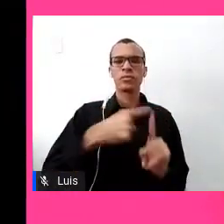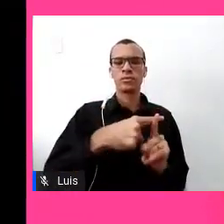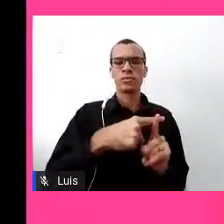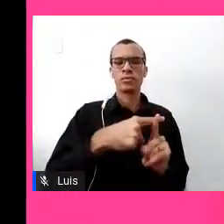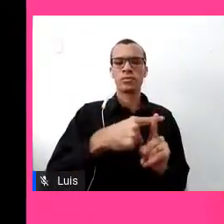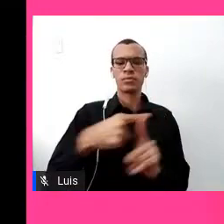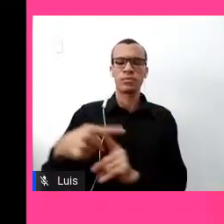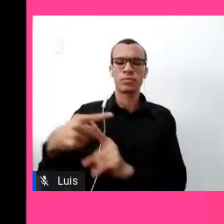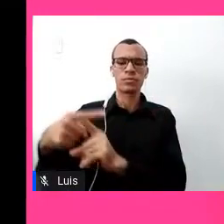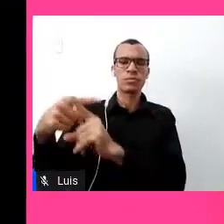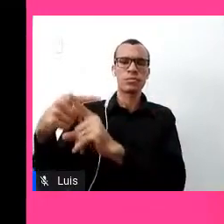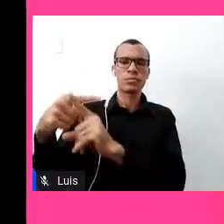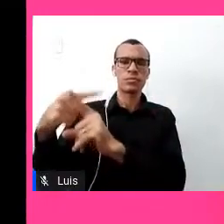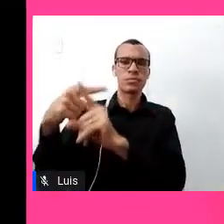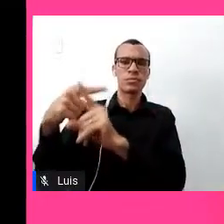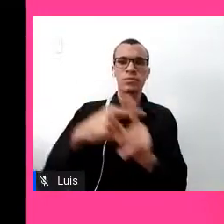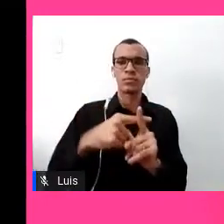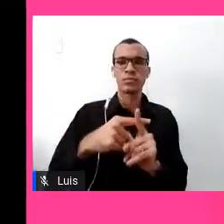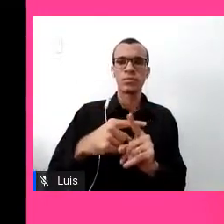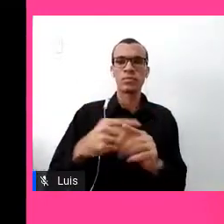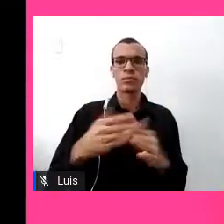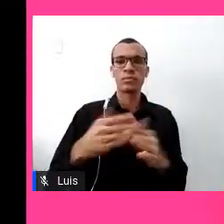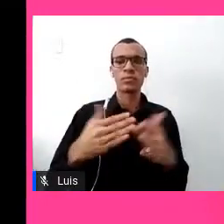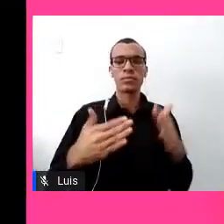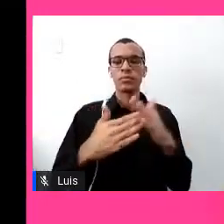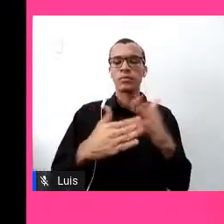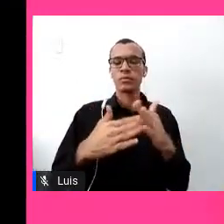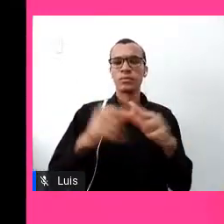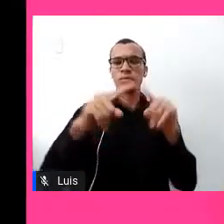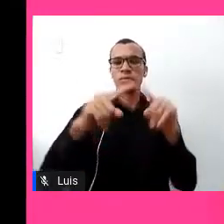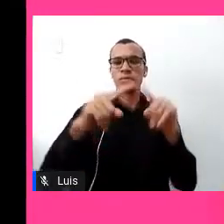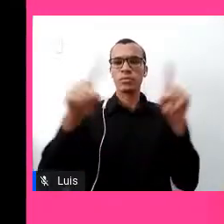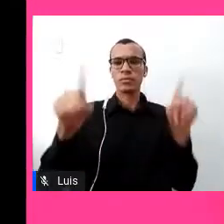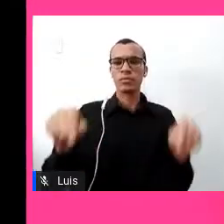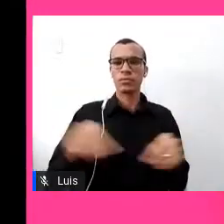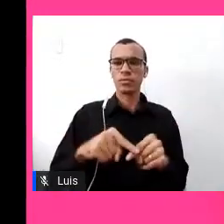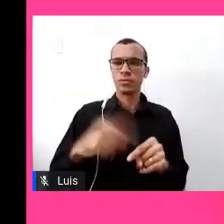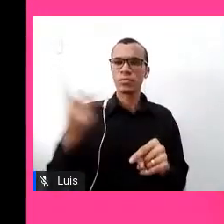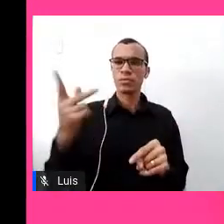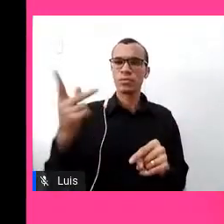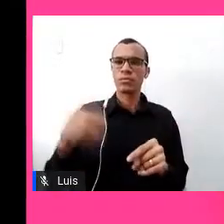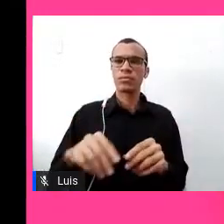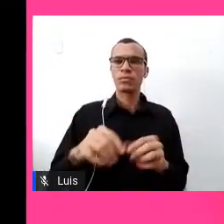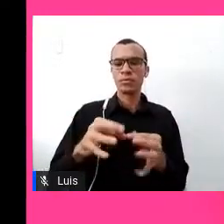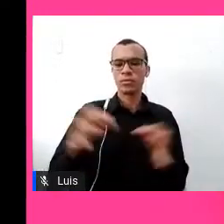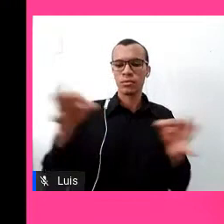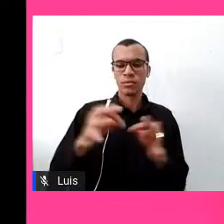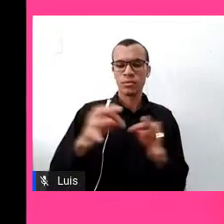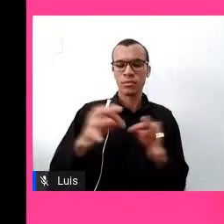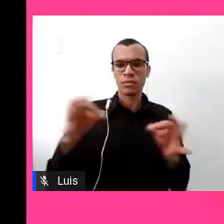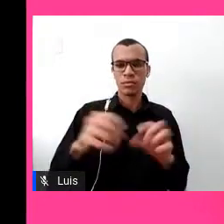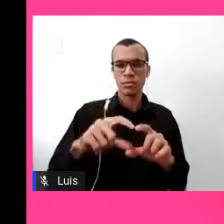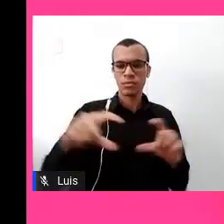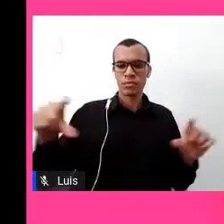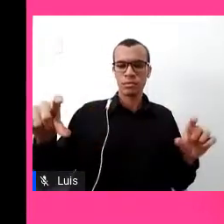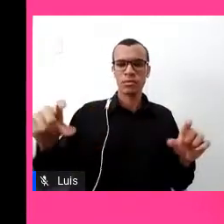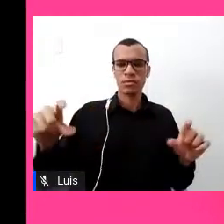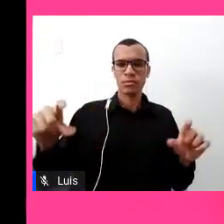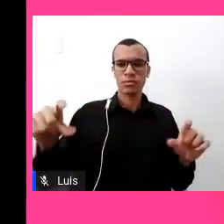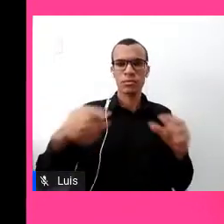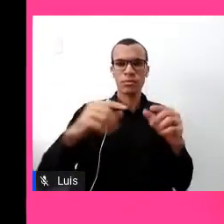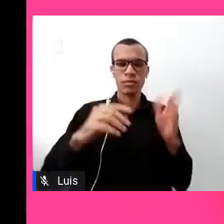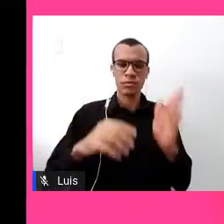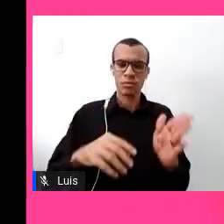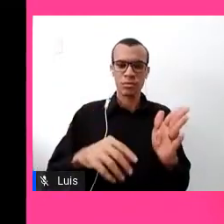marcam o limite da borda. Então, o que eu faço? Eu pego uma régua, coloco a régua aqui e faço